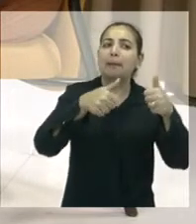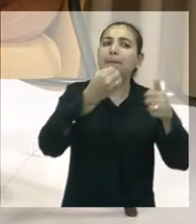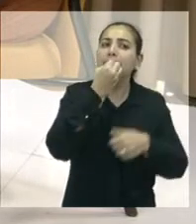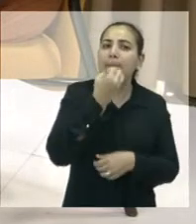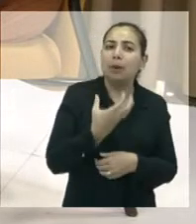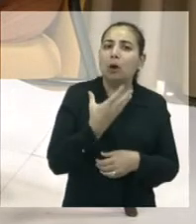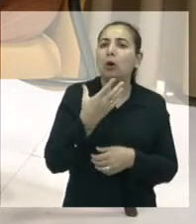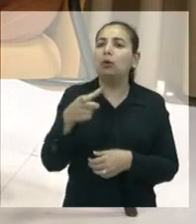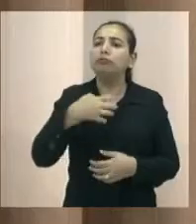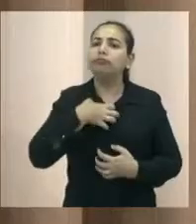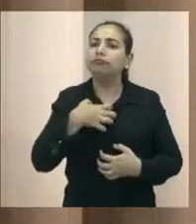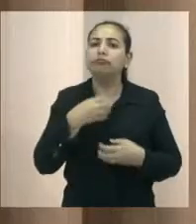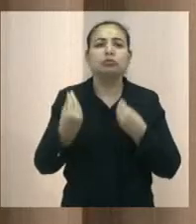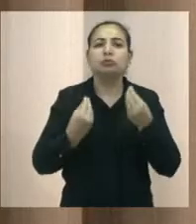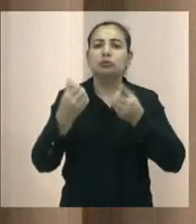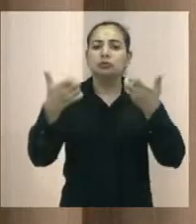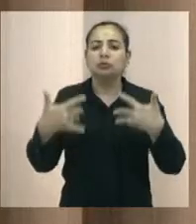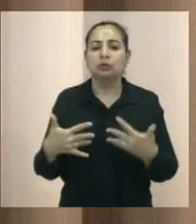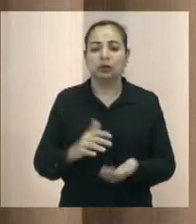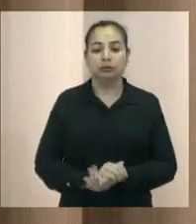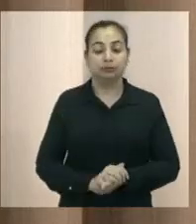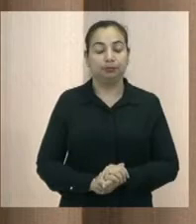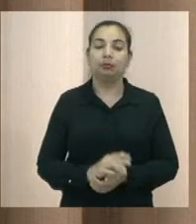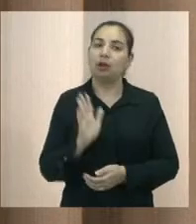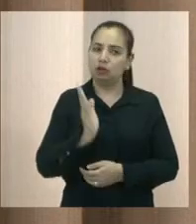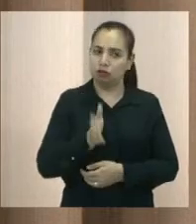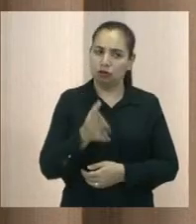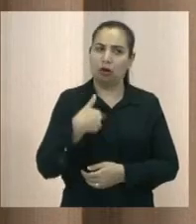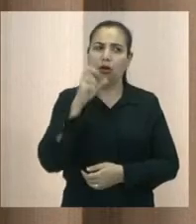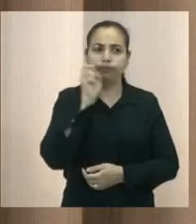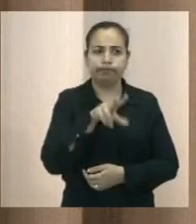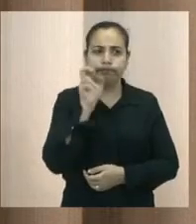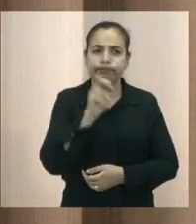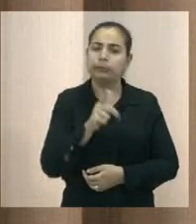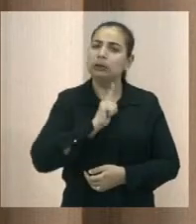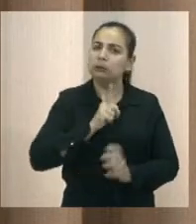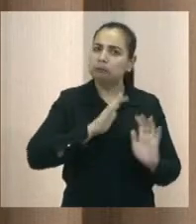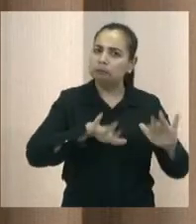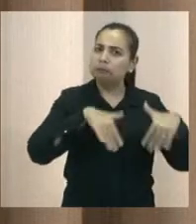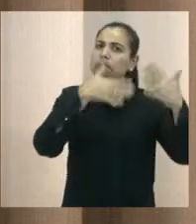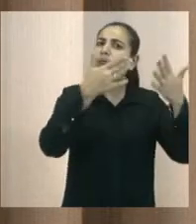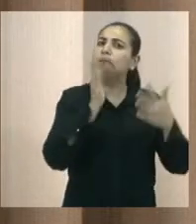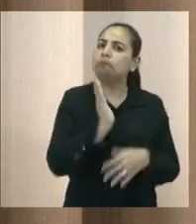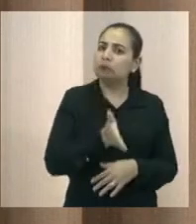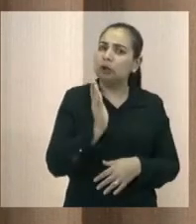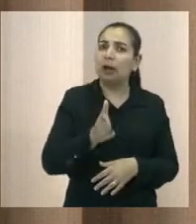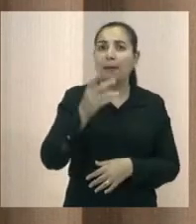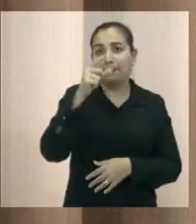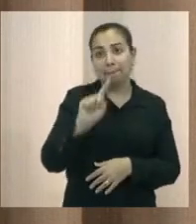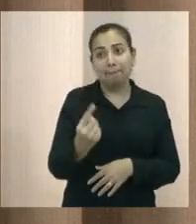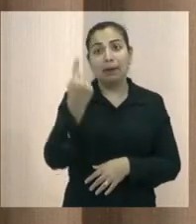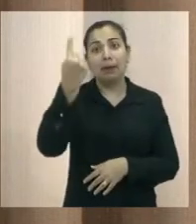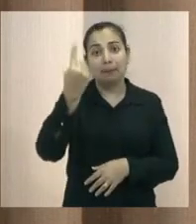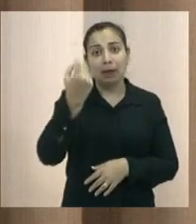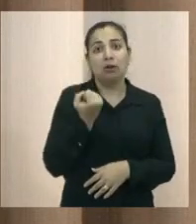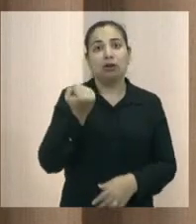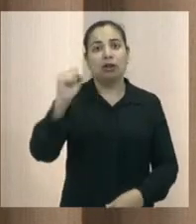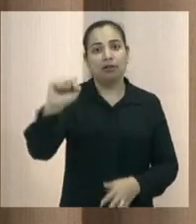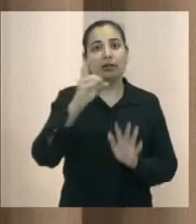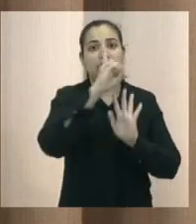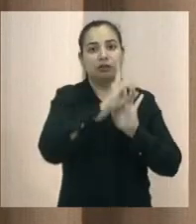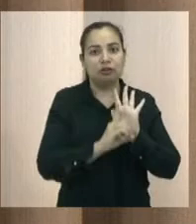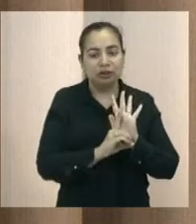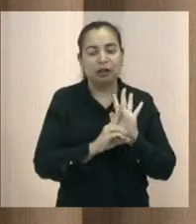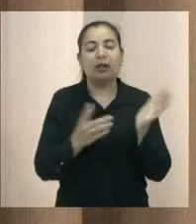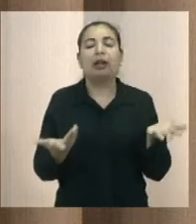em geral na sociedade? São muitos avanços, né? Primeiro, na defesa de direitos que já foram conquistados e que muitas